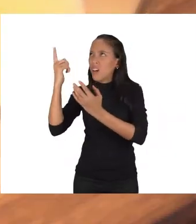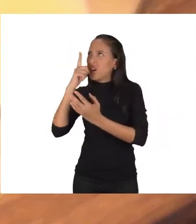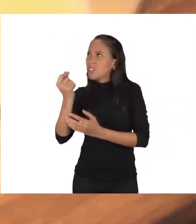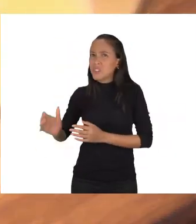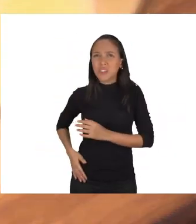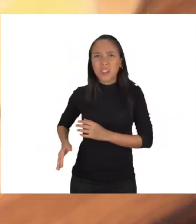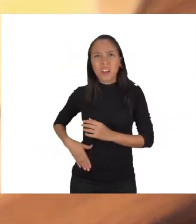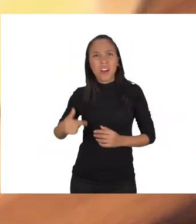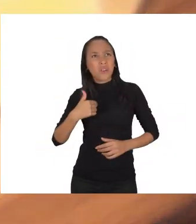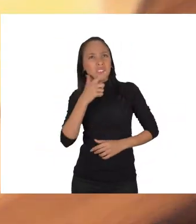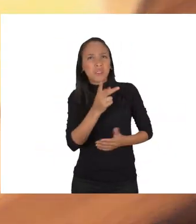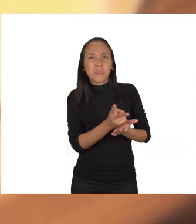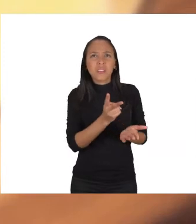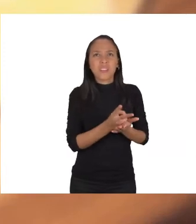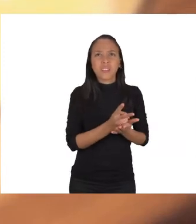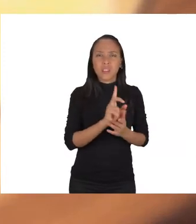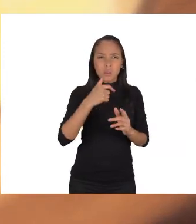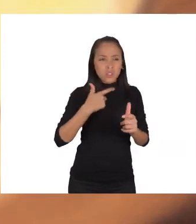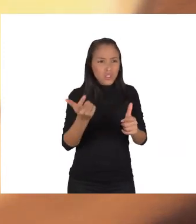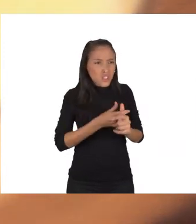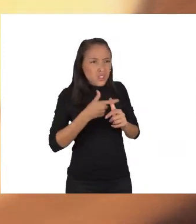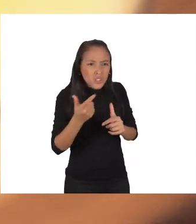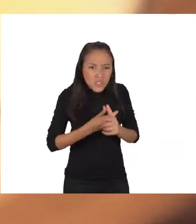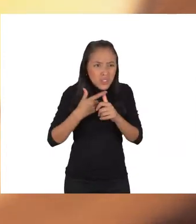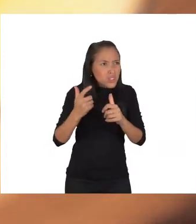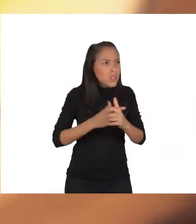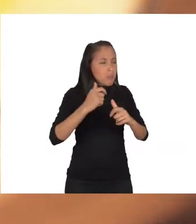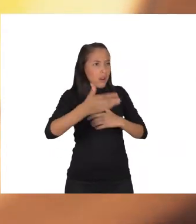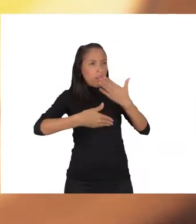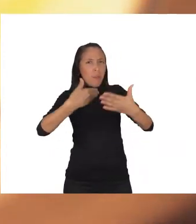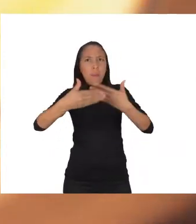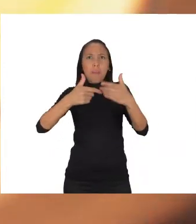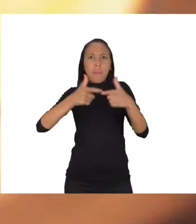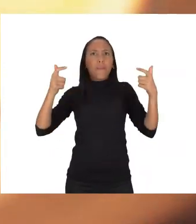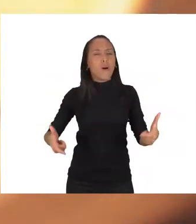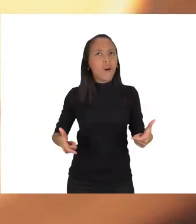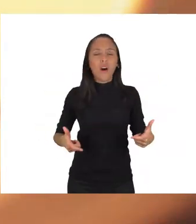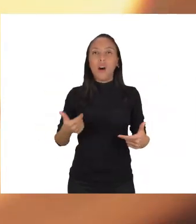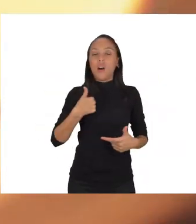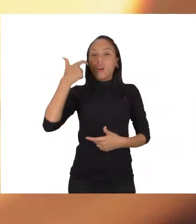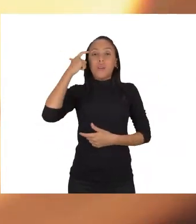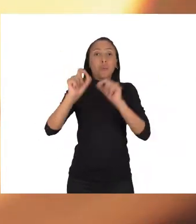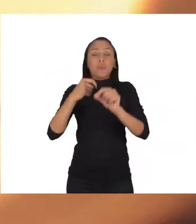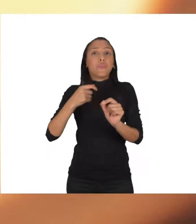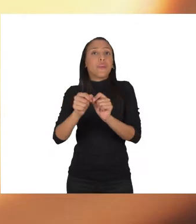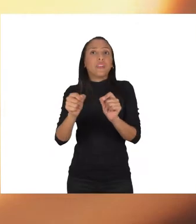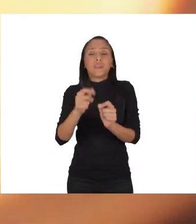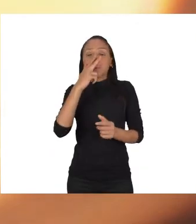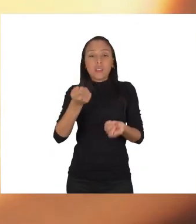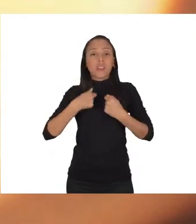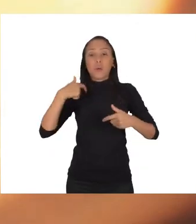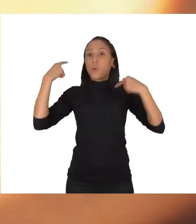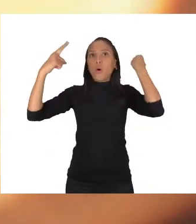que lucro que eu estava levando? Quando eu vi a dívida, eles apresentaram sua dívida e dívida, Deus do livro, eu não sabia o que fazer, fiquei tipo louco, que nem